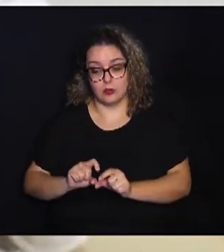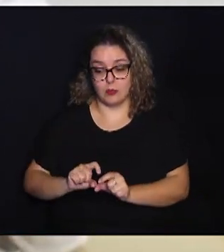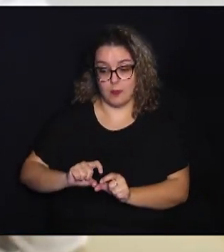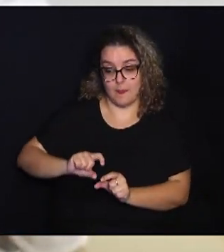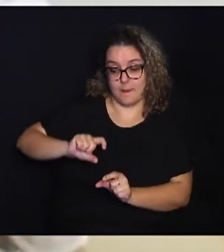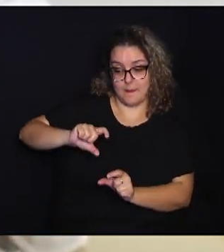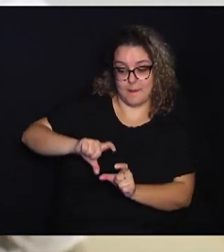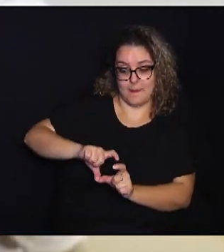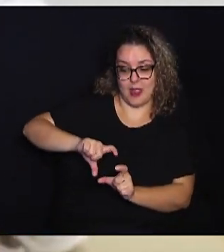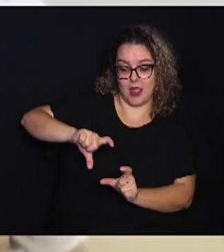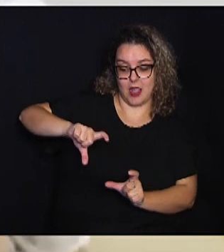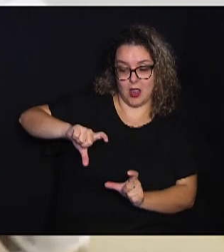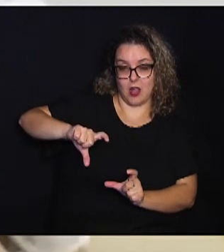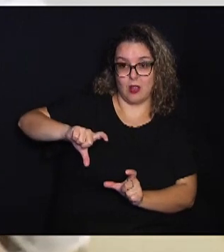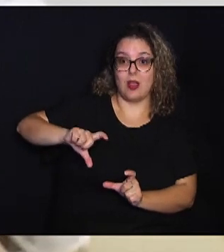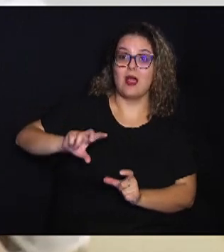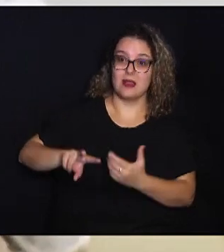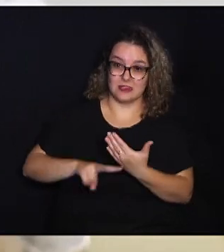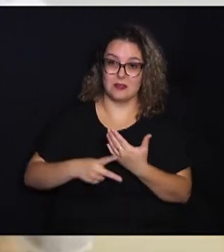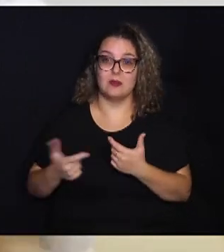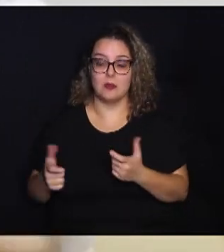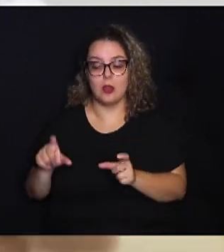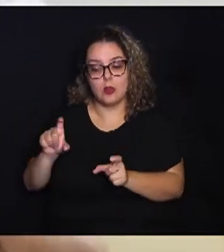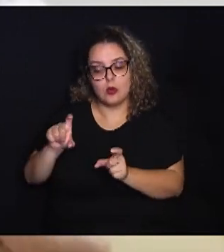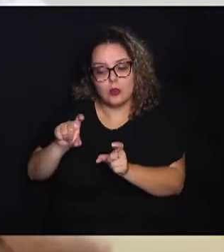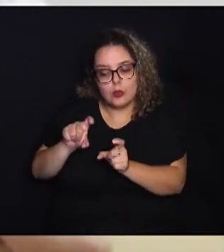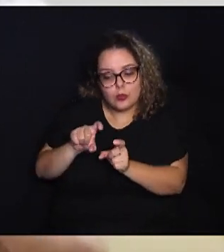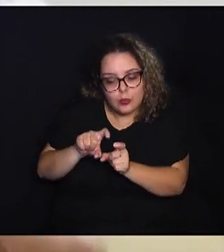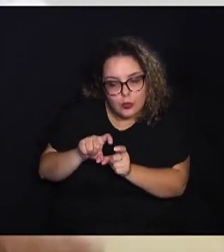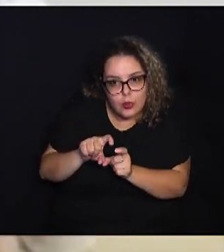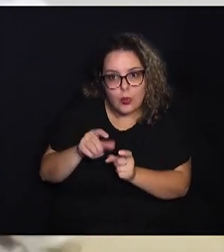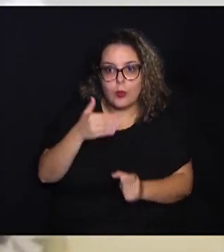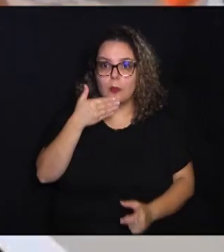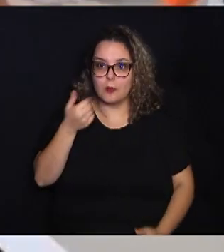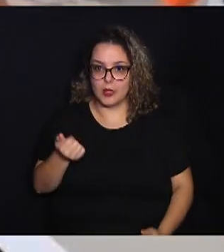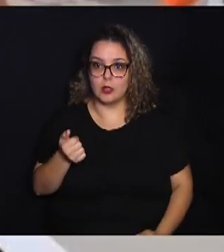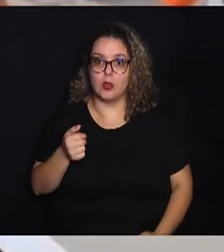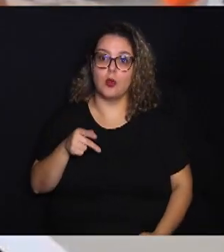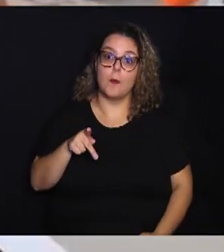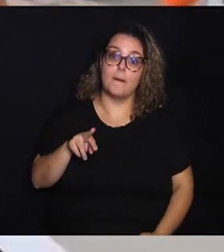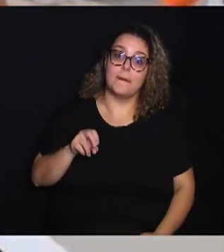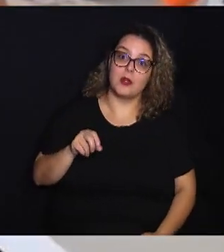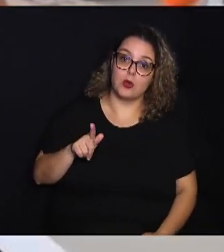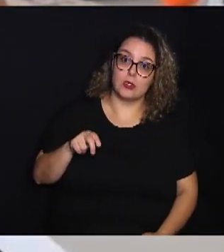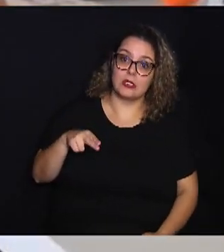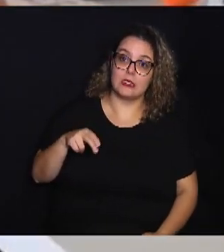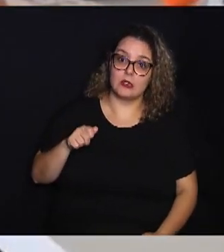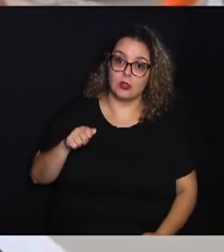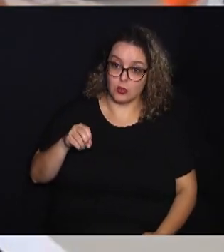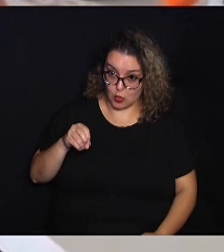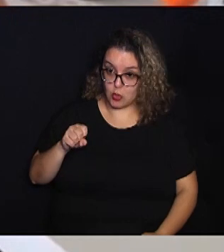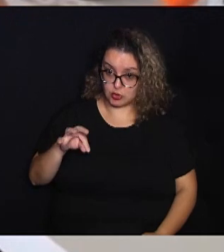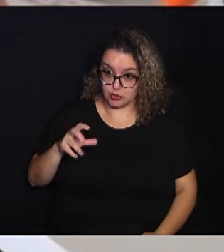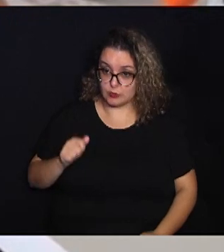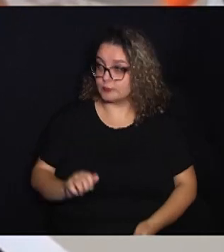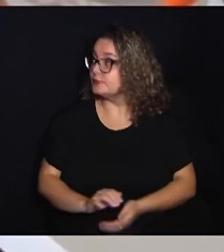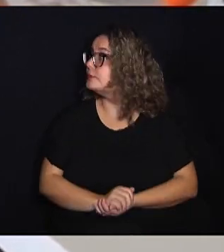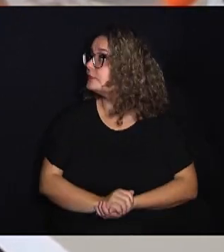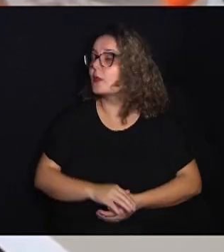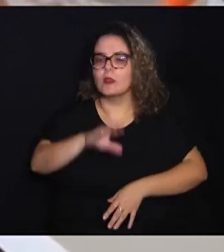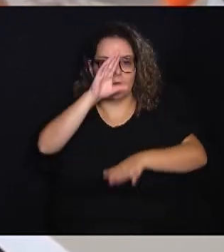nos pacientes. Quanto mais baixa a lesão, melhor é o prognóstico. Um aprendizado constante e